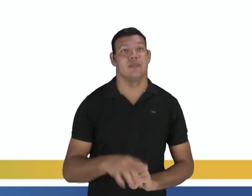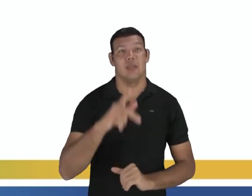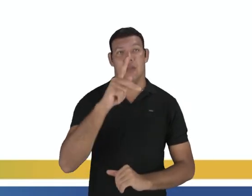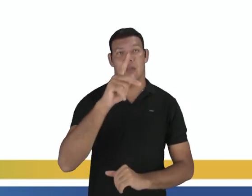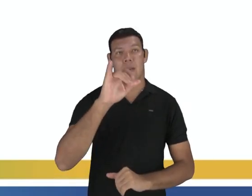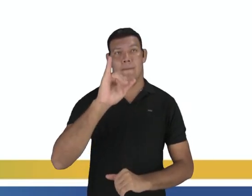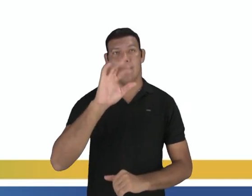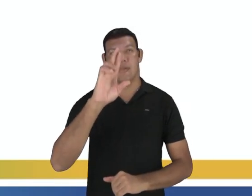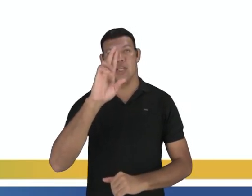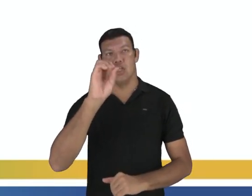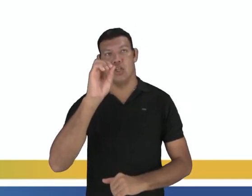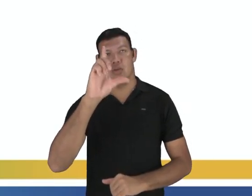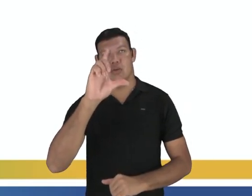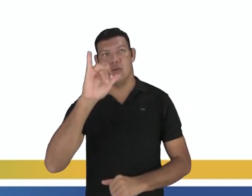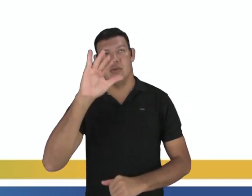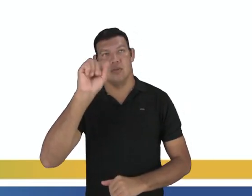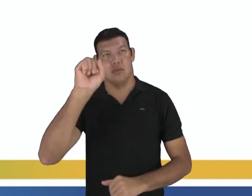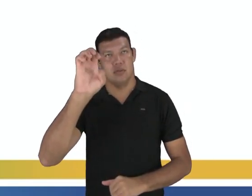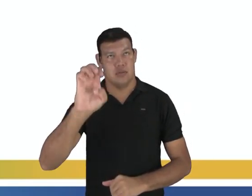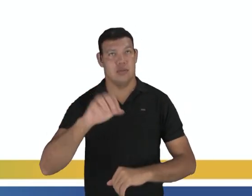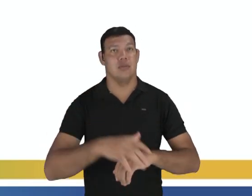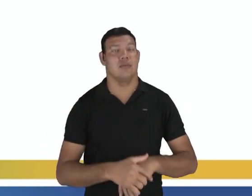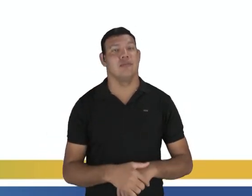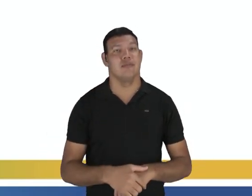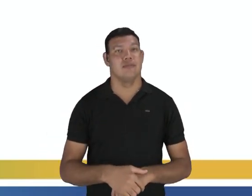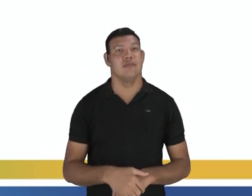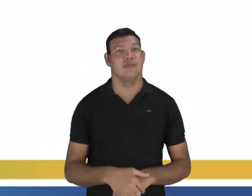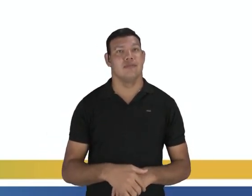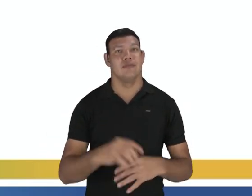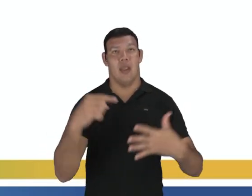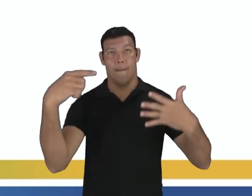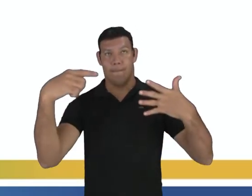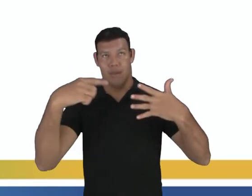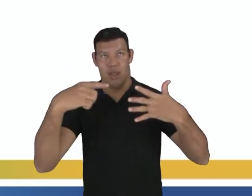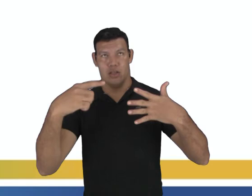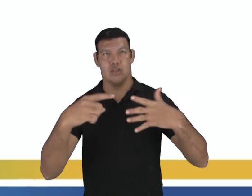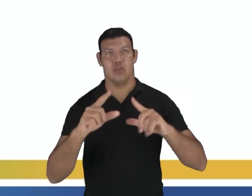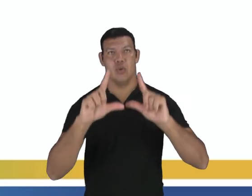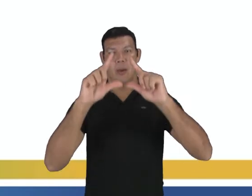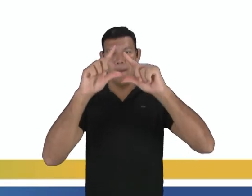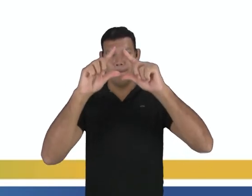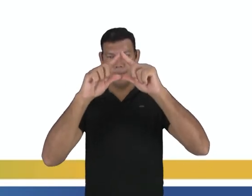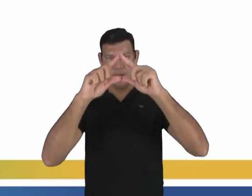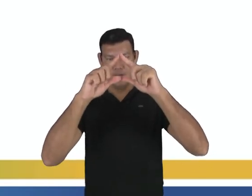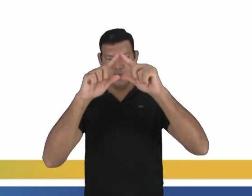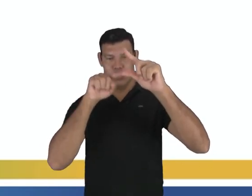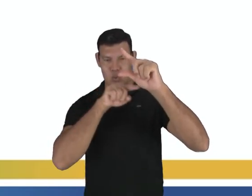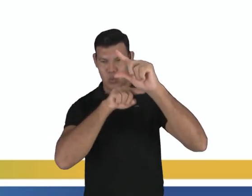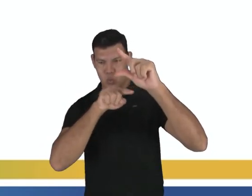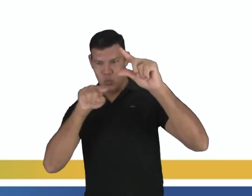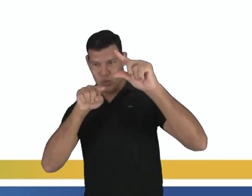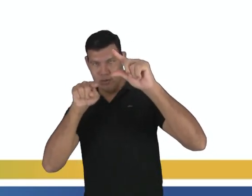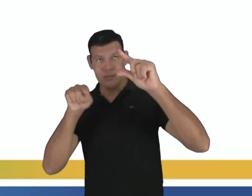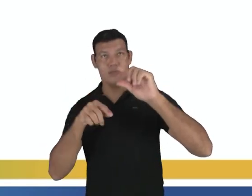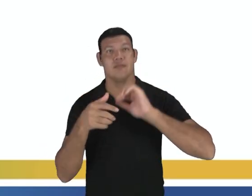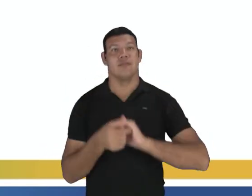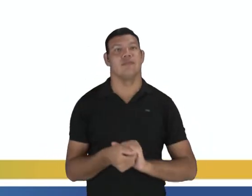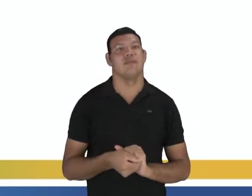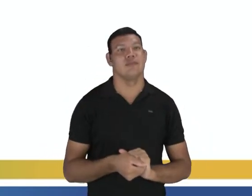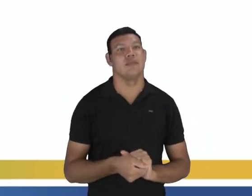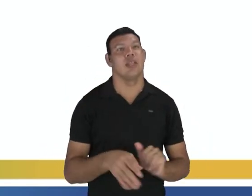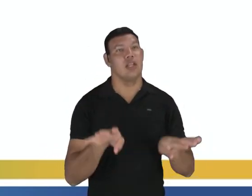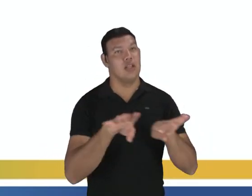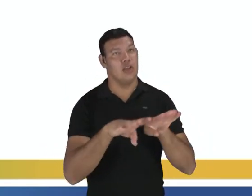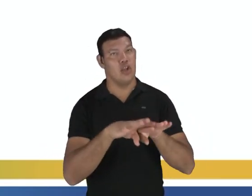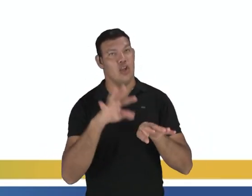uma pirólise, utilizando aqui ó, o símbolo representando, ok? Que é uma pirólise. Nós temos aqui a fotólise, e